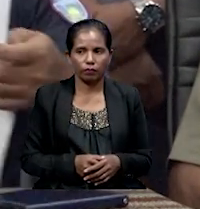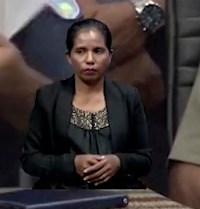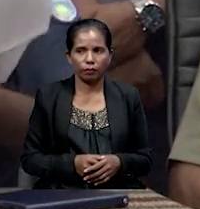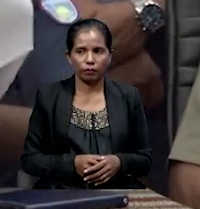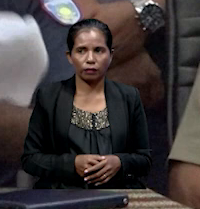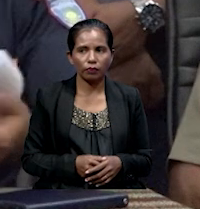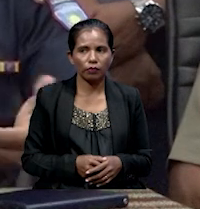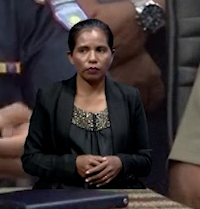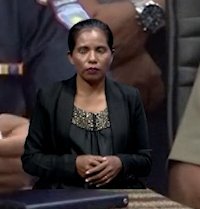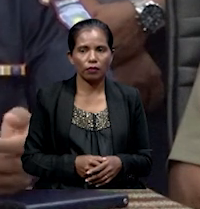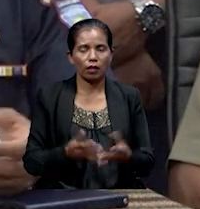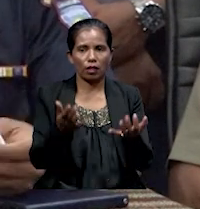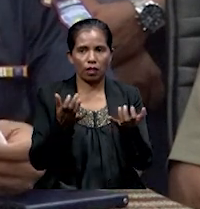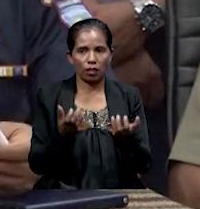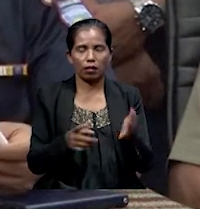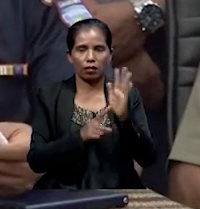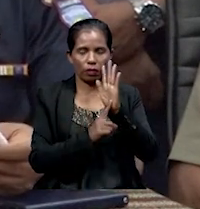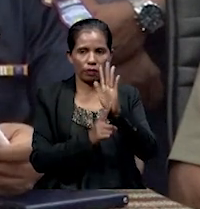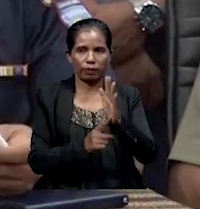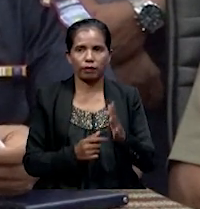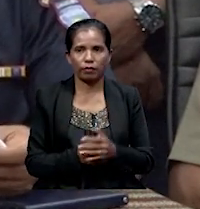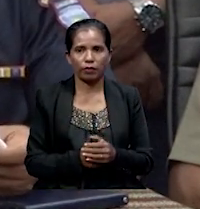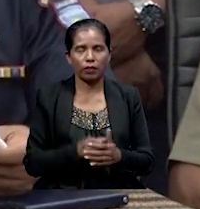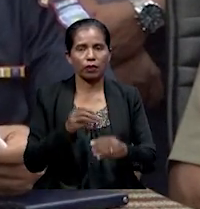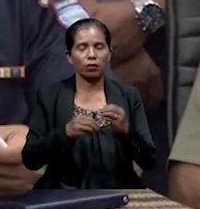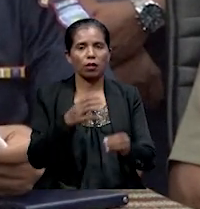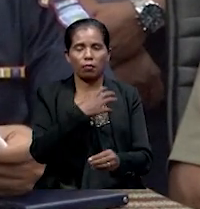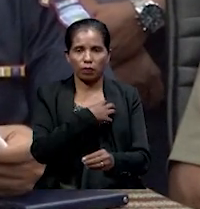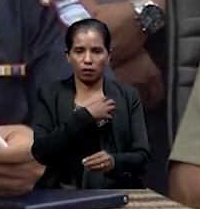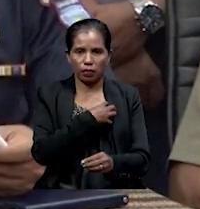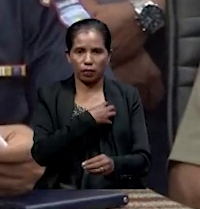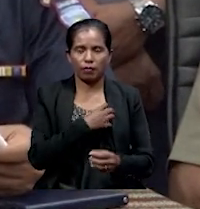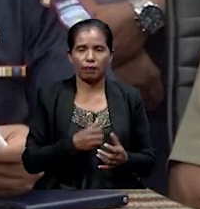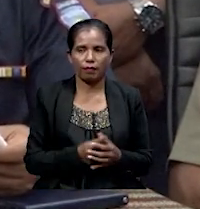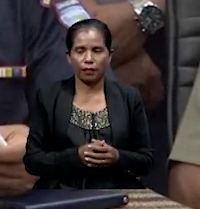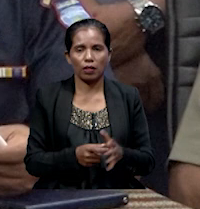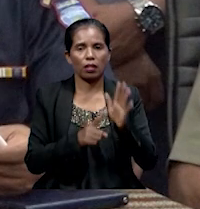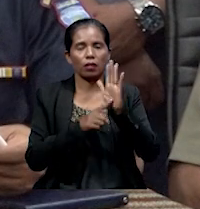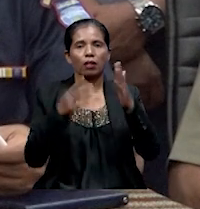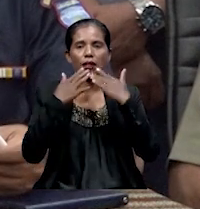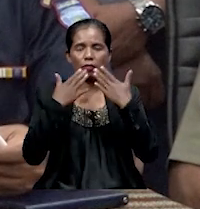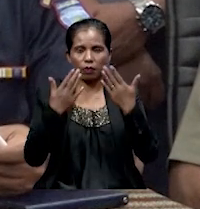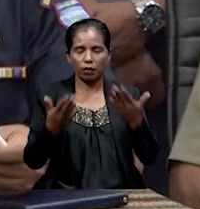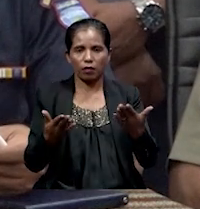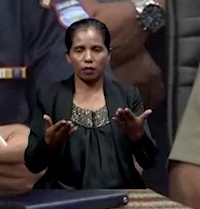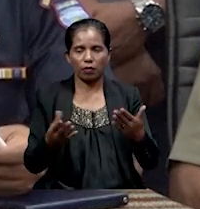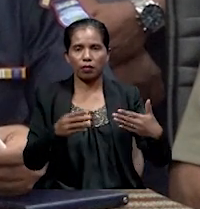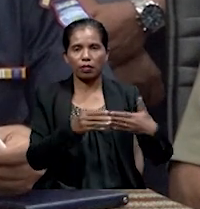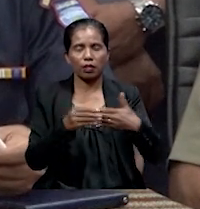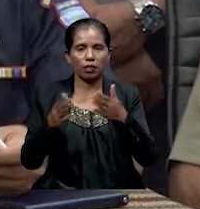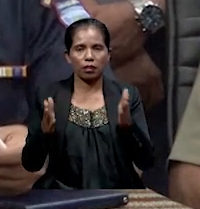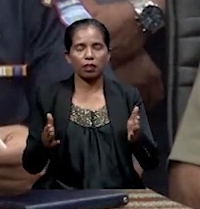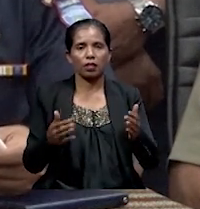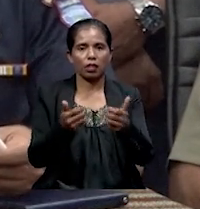E da famosa cara que informa, kata comando conjunta, hato agradecimento, waen ba líder, artes